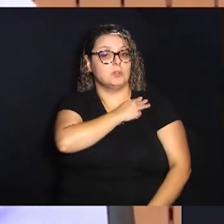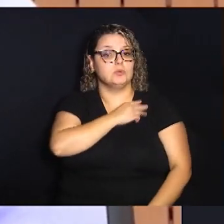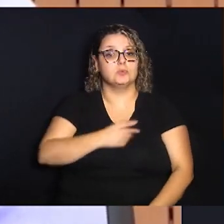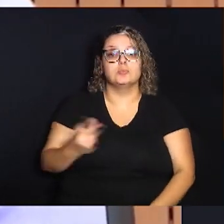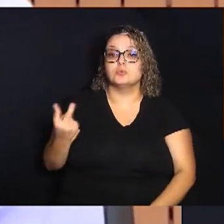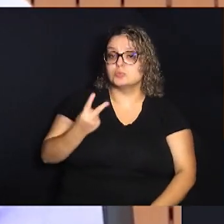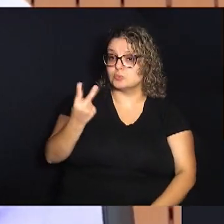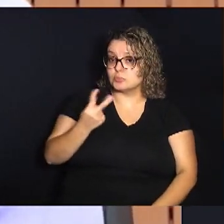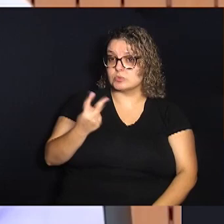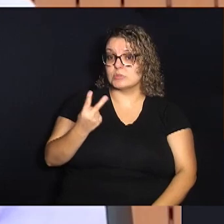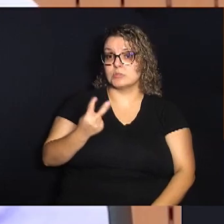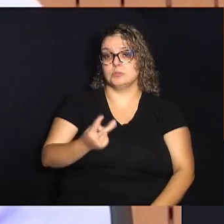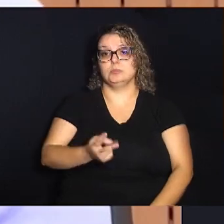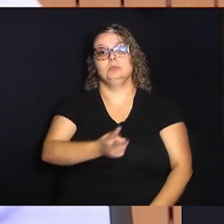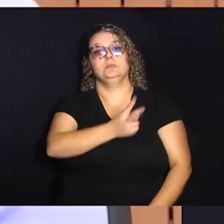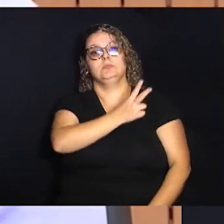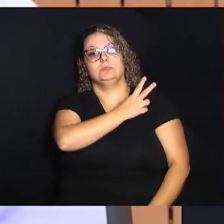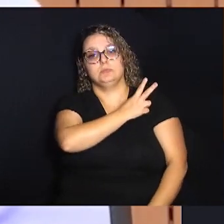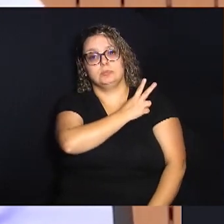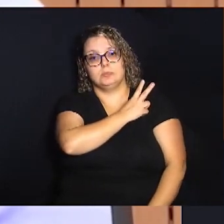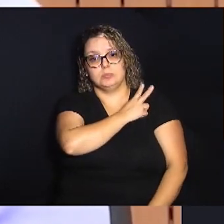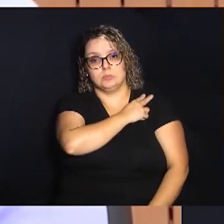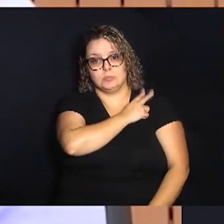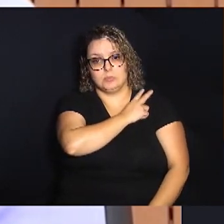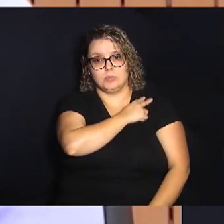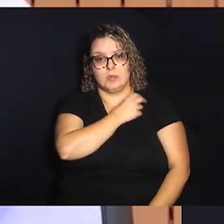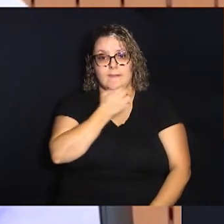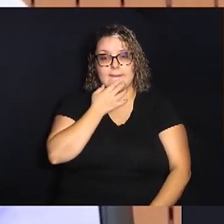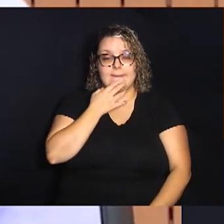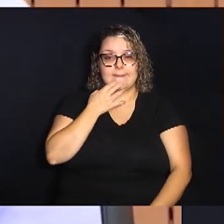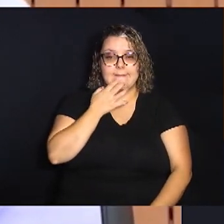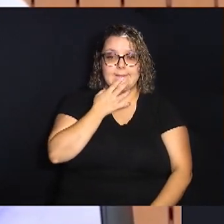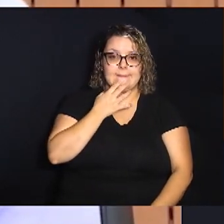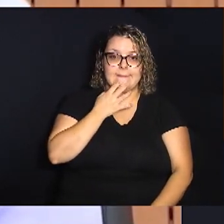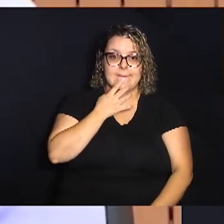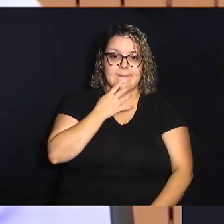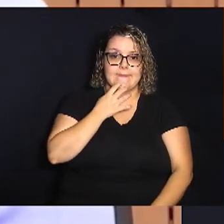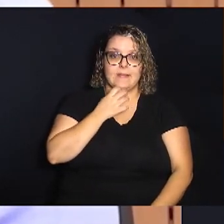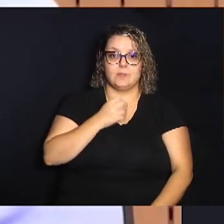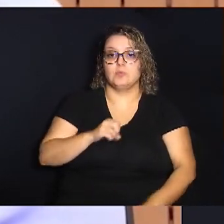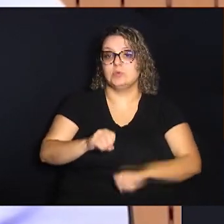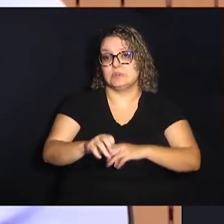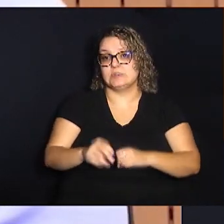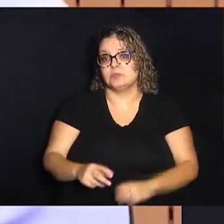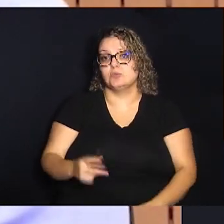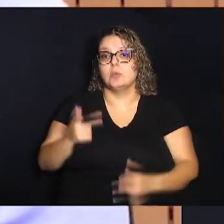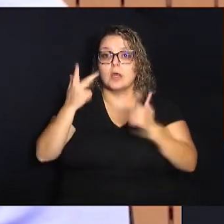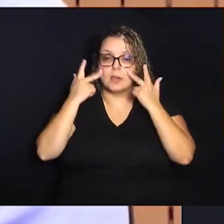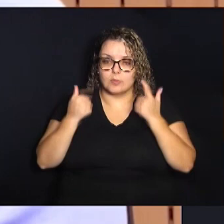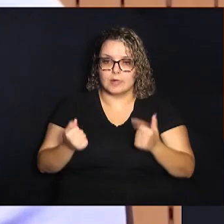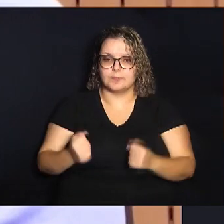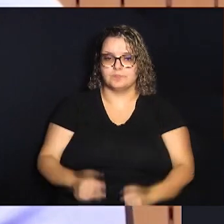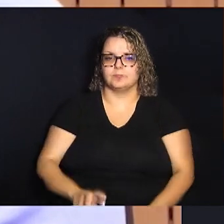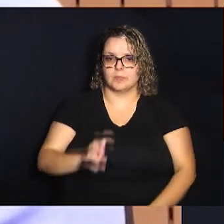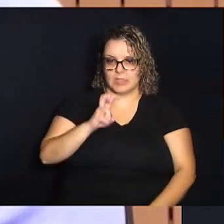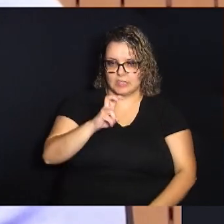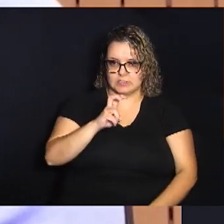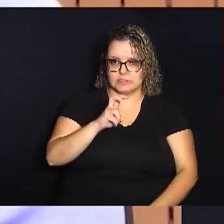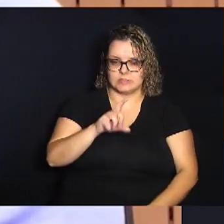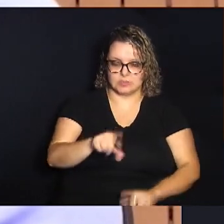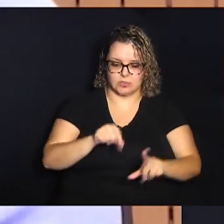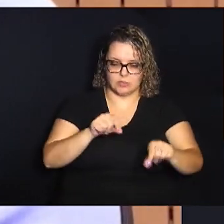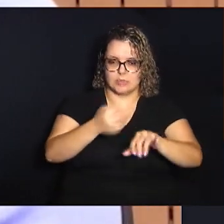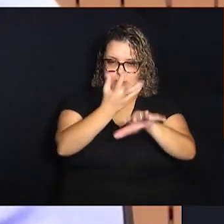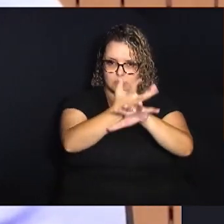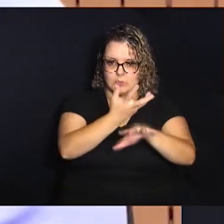ano, para o ensino médio, entre aspas, regular, você escolheria entre 5 itinerários formativos. O